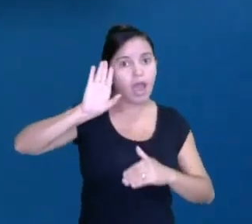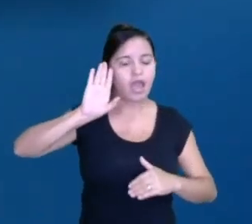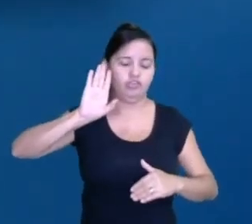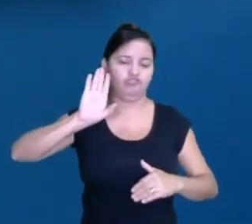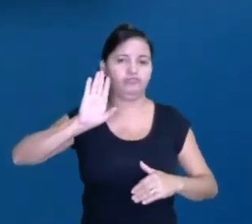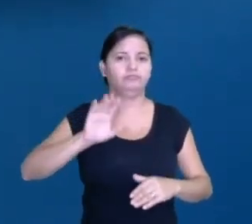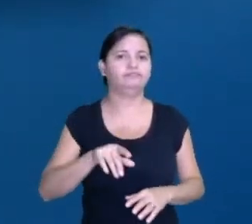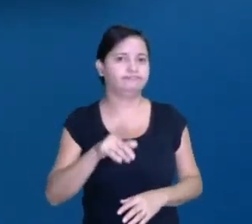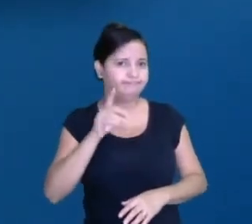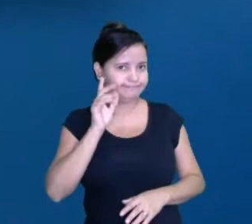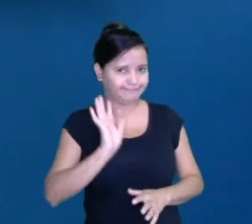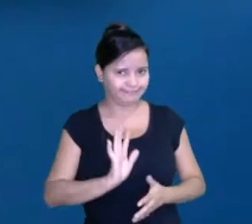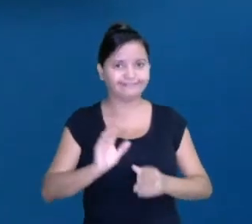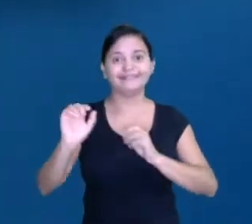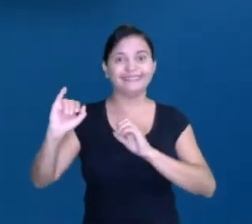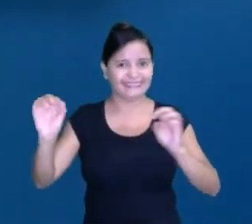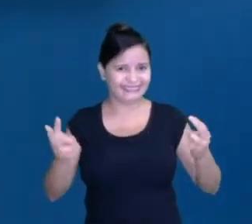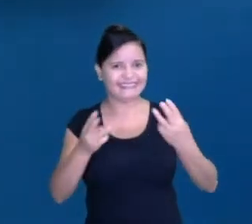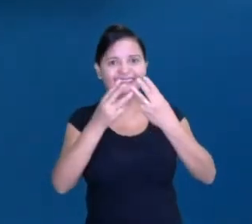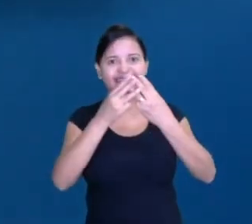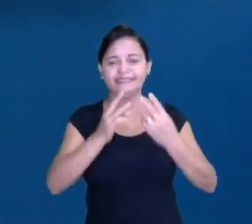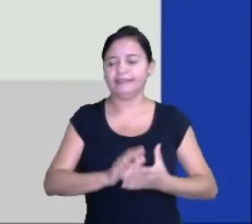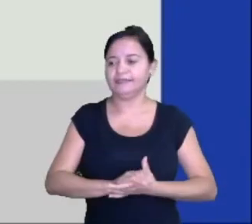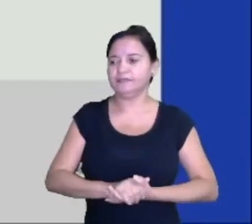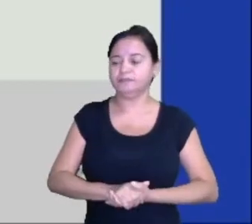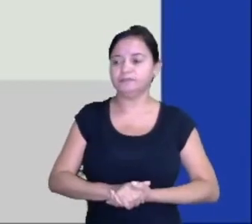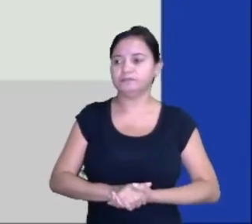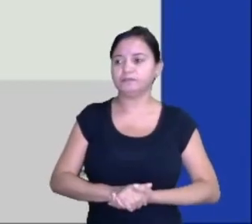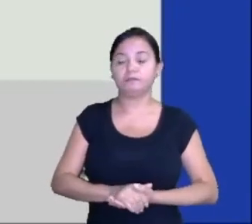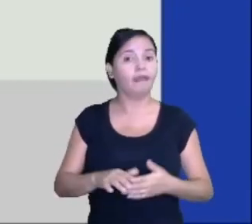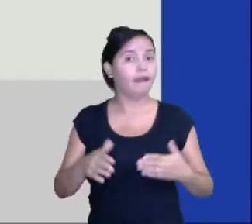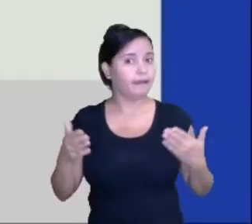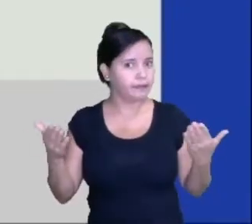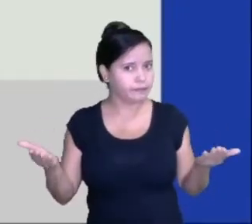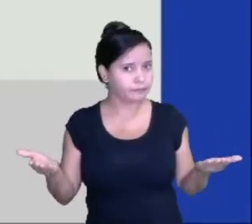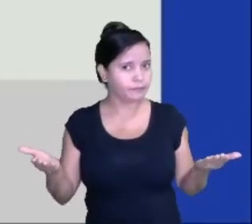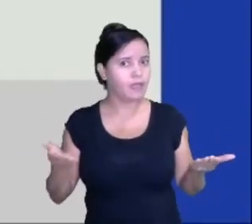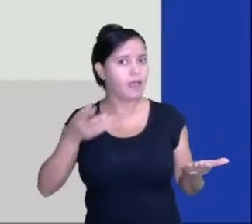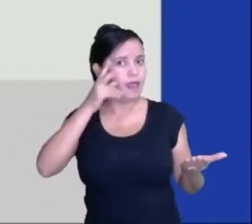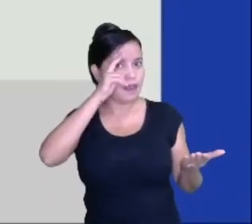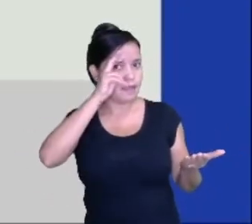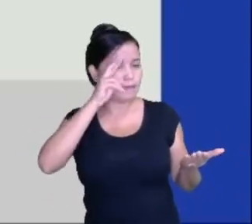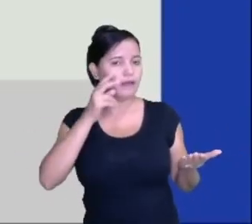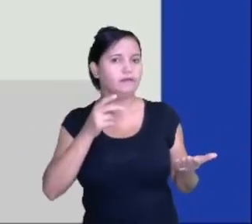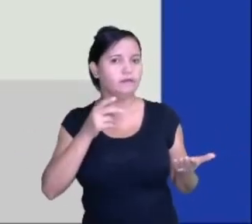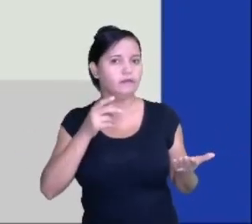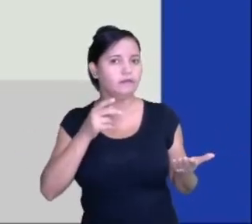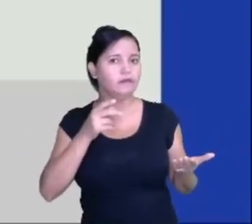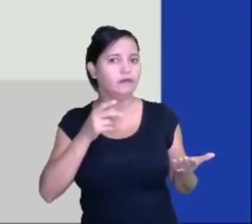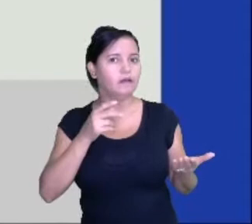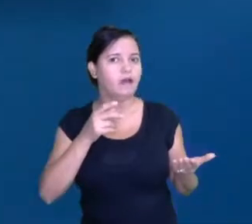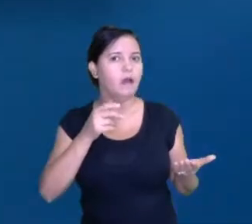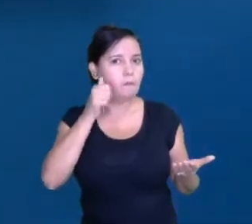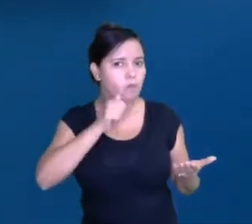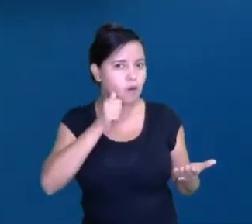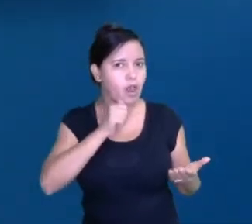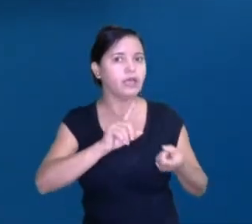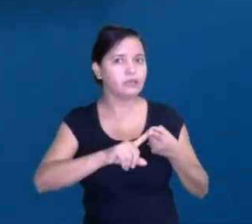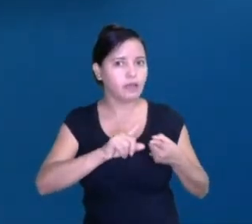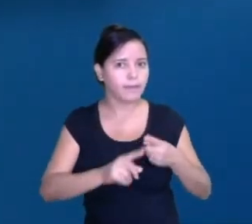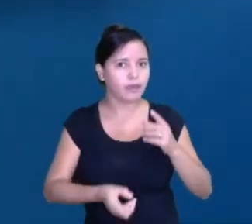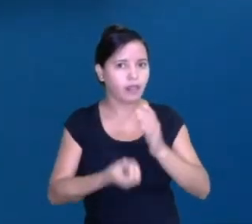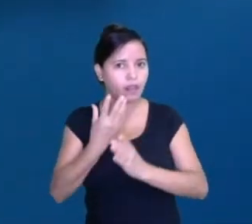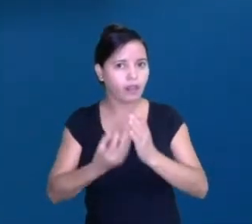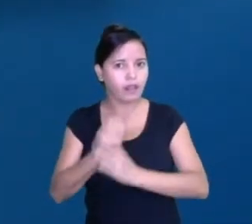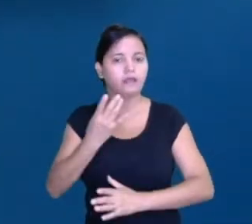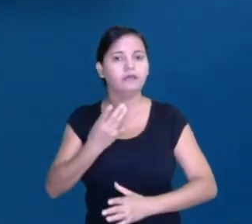essa dica aí. Próximo slide, por favor, produção. E aí, lembra que foi que eu disse que mulher também produz? E eu queria destacar